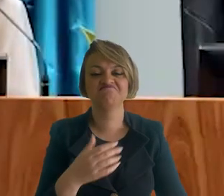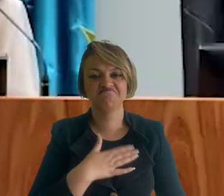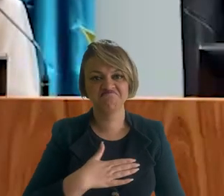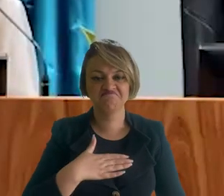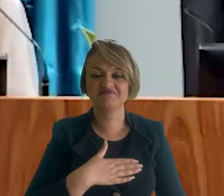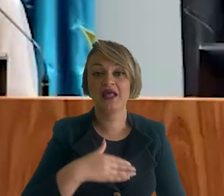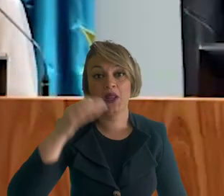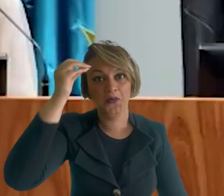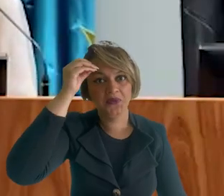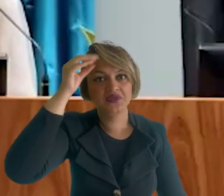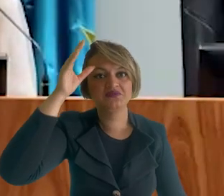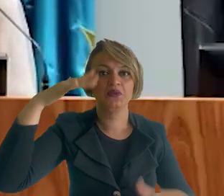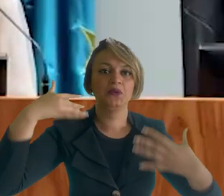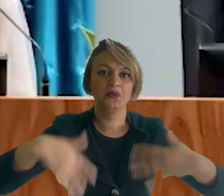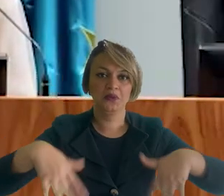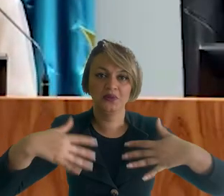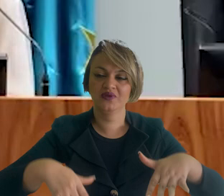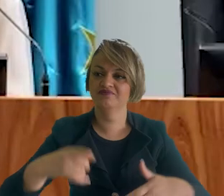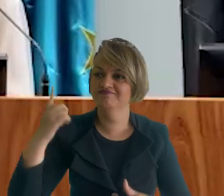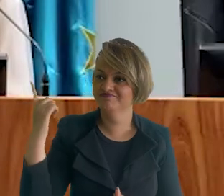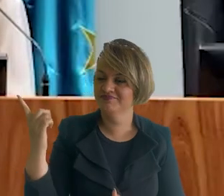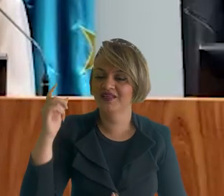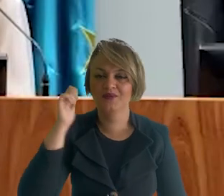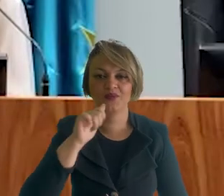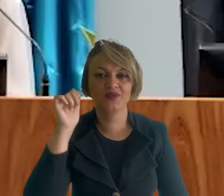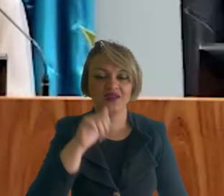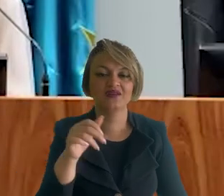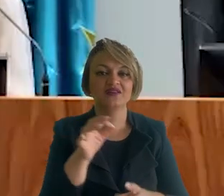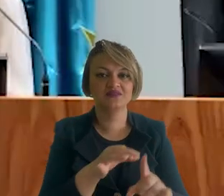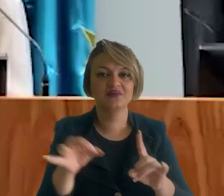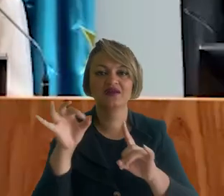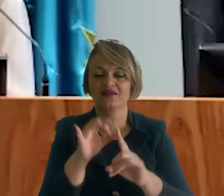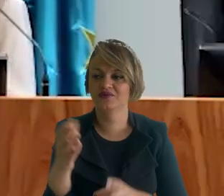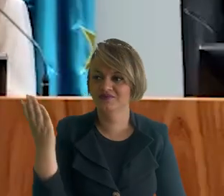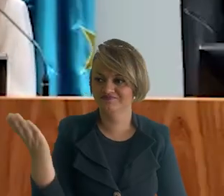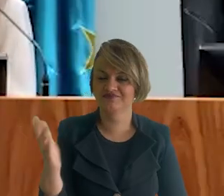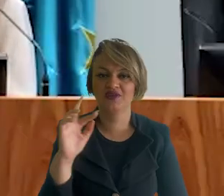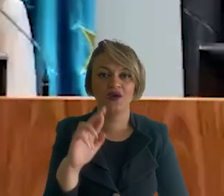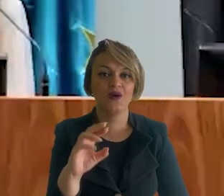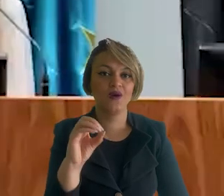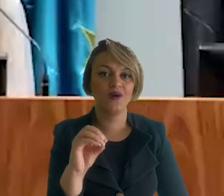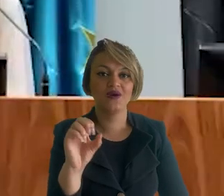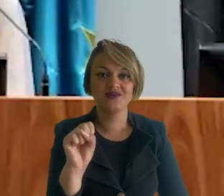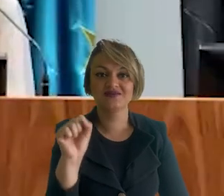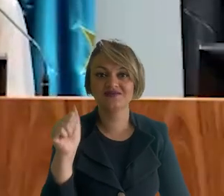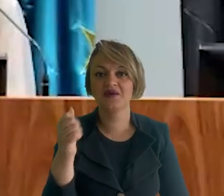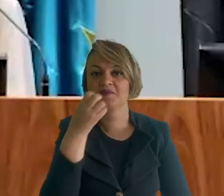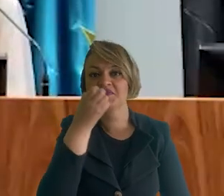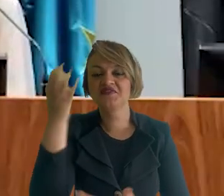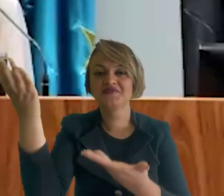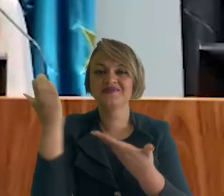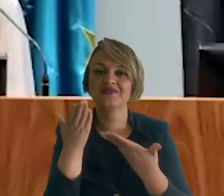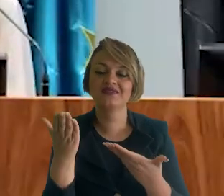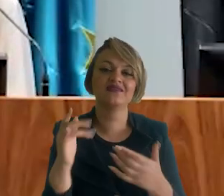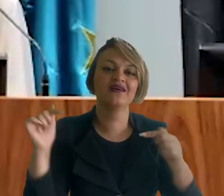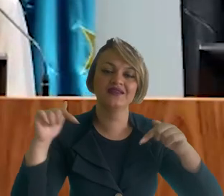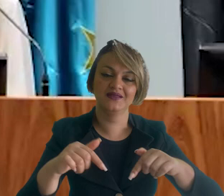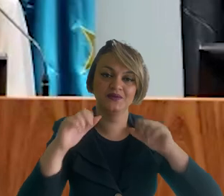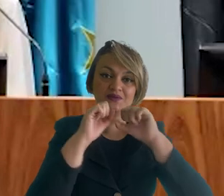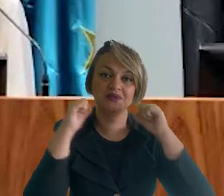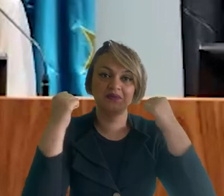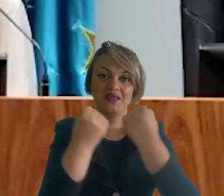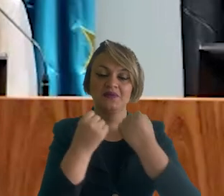conhecimento desembargadora Professora Doutora Rosa Nery muito bem-vinda a este